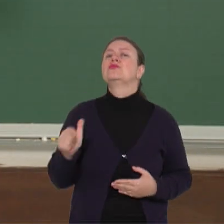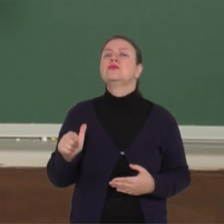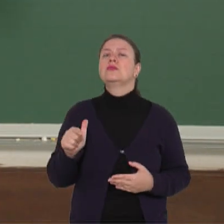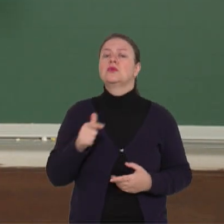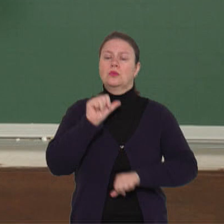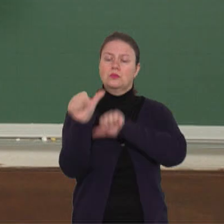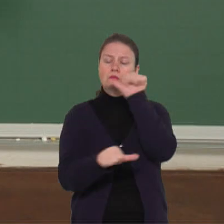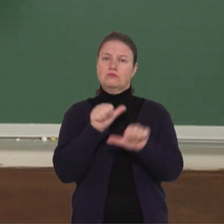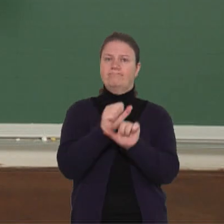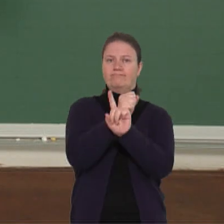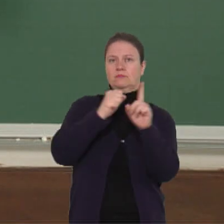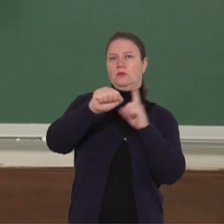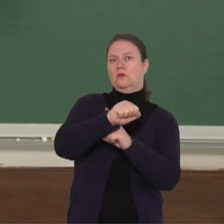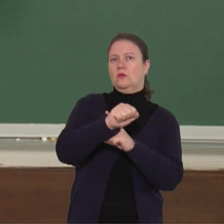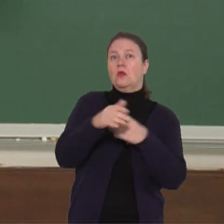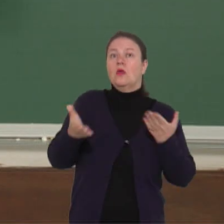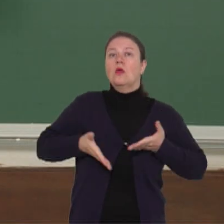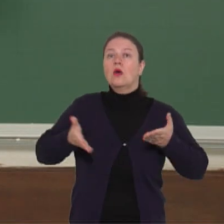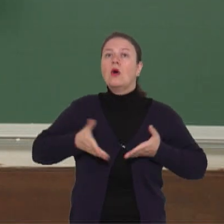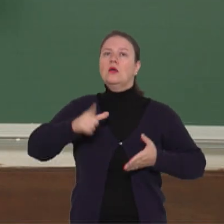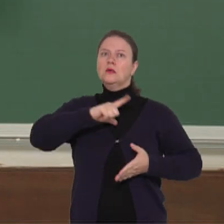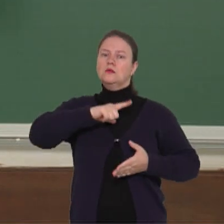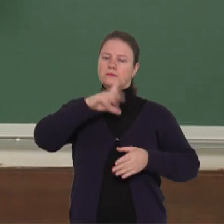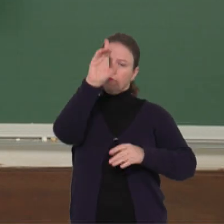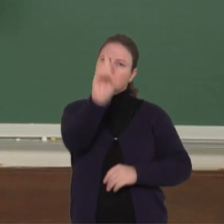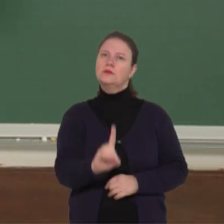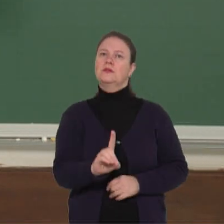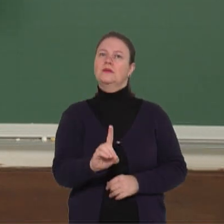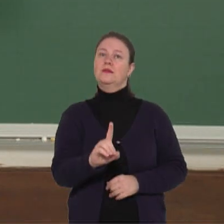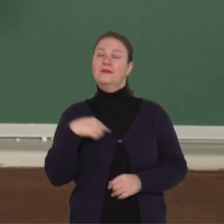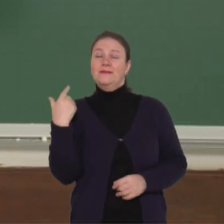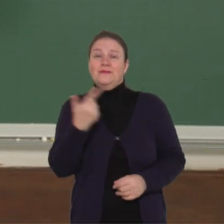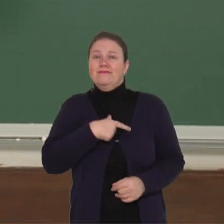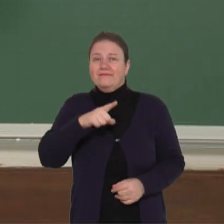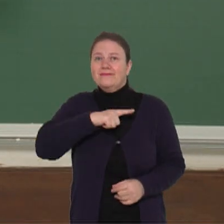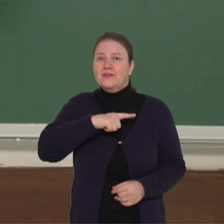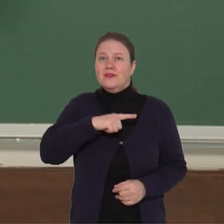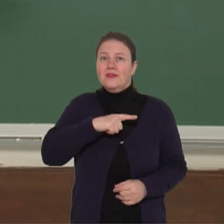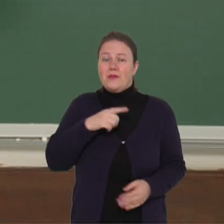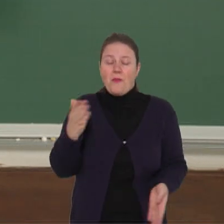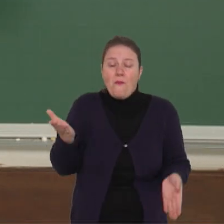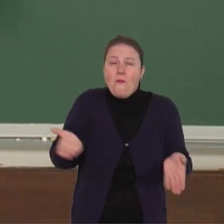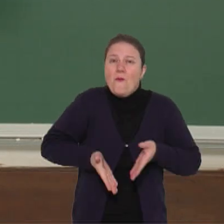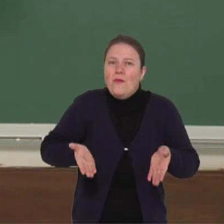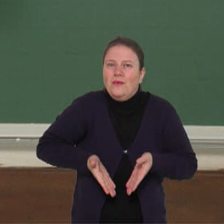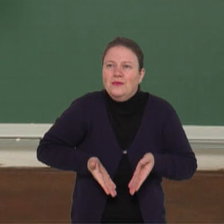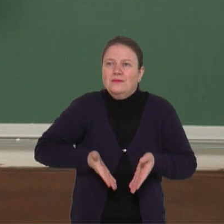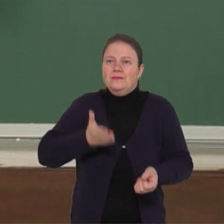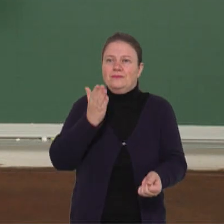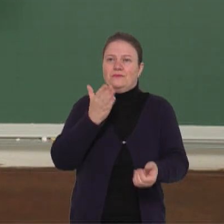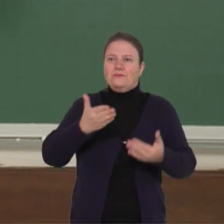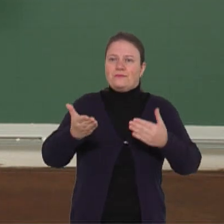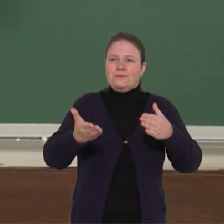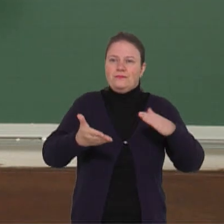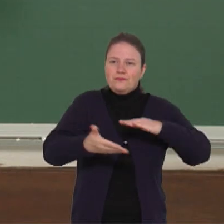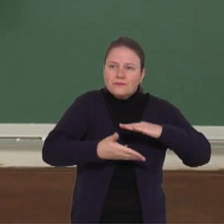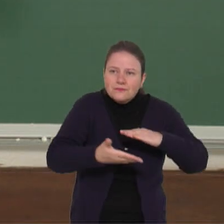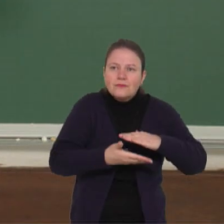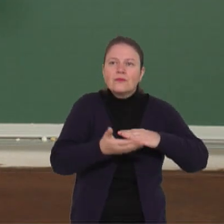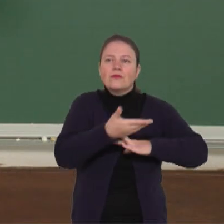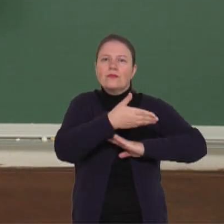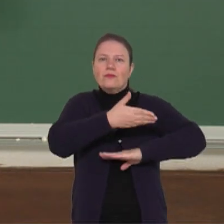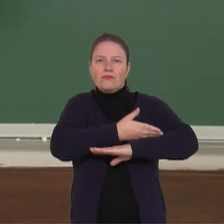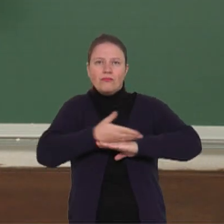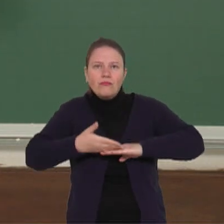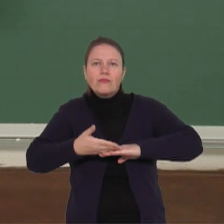social. Agora, eles têm o direito à mobilidade social, que é o que a gente tem hoje na idade contemporânea, né? As pessoas, independente da